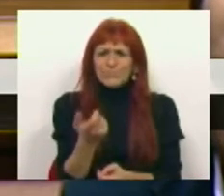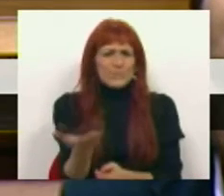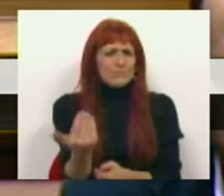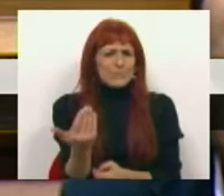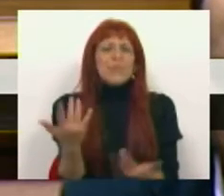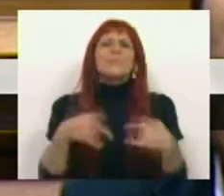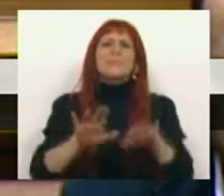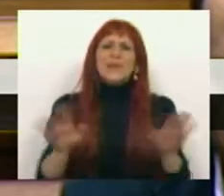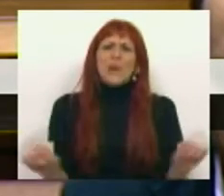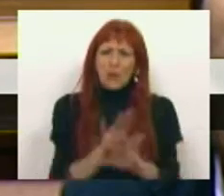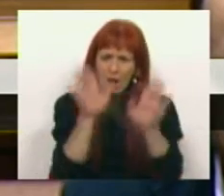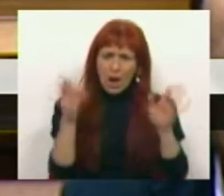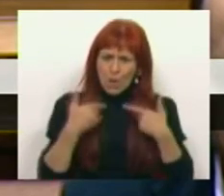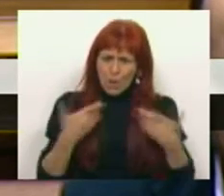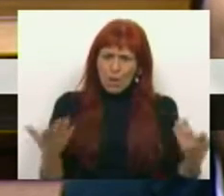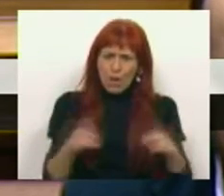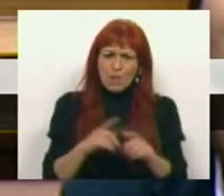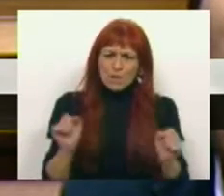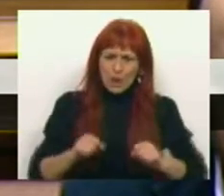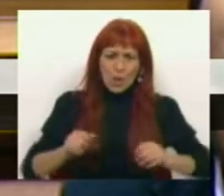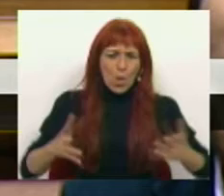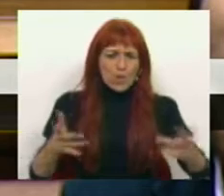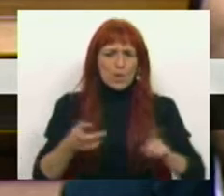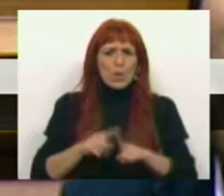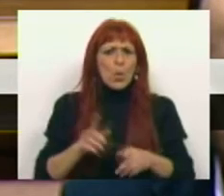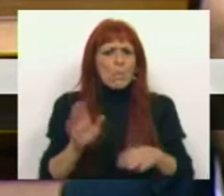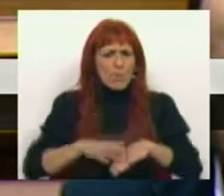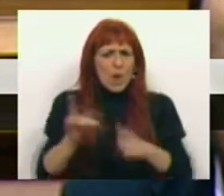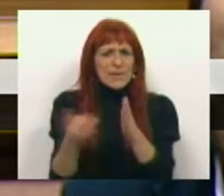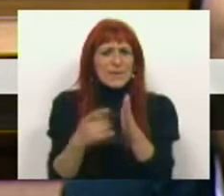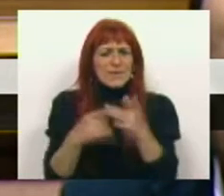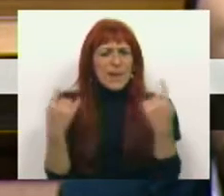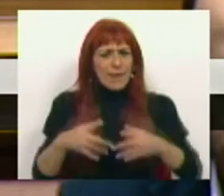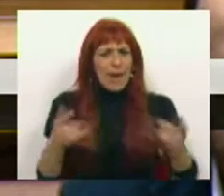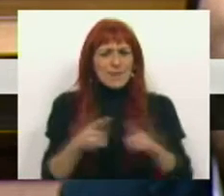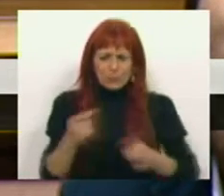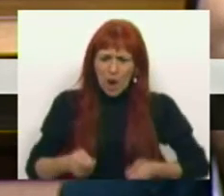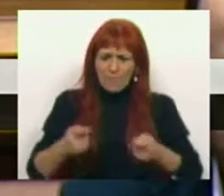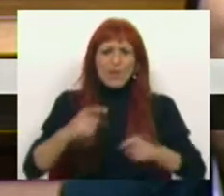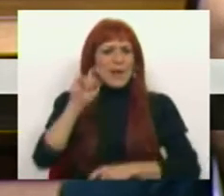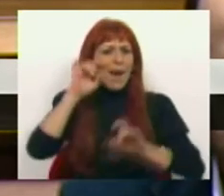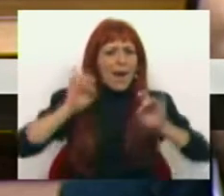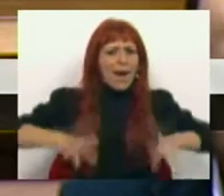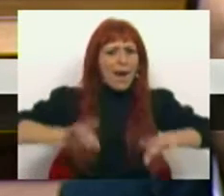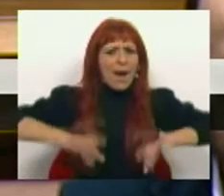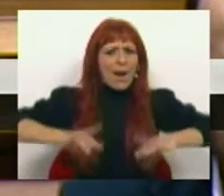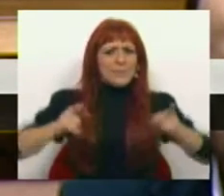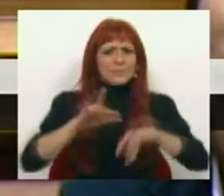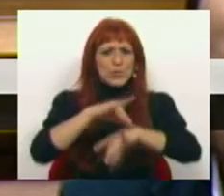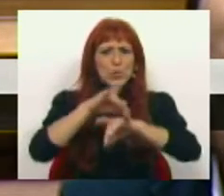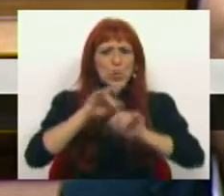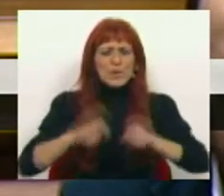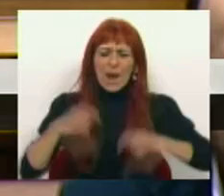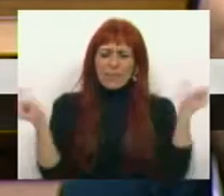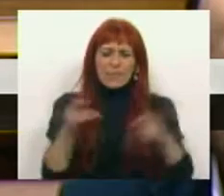insuficiente. Mas é óbvio que nós estamos de acordo quanto à necessidade de uma aposta na prevenção da doença